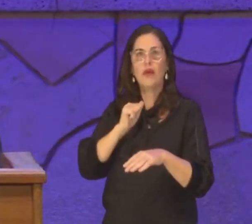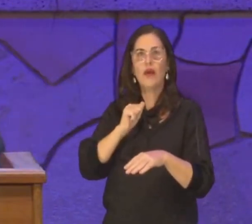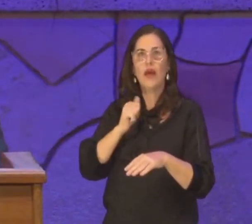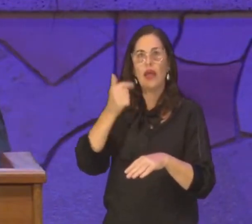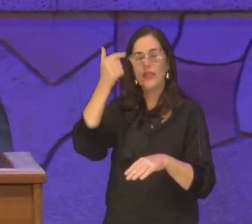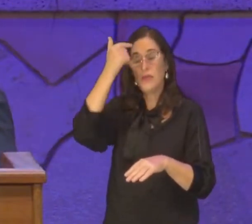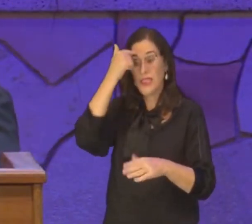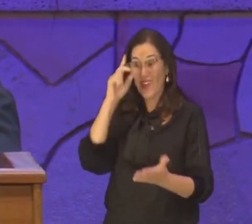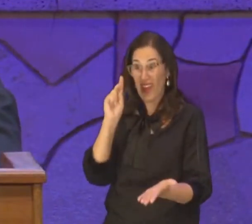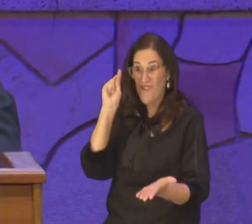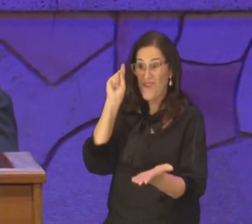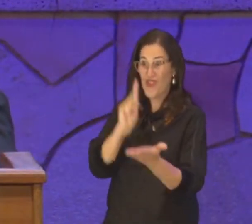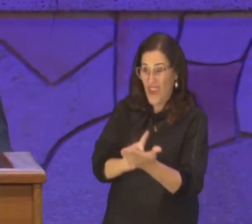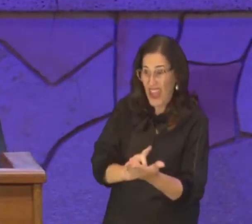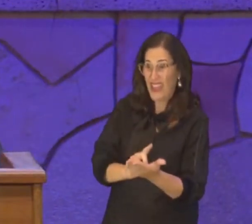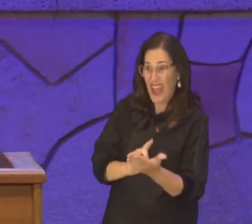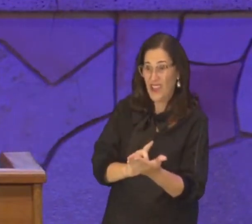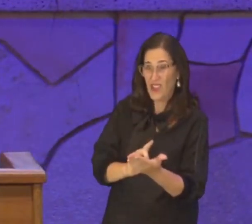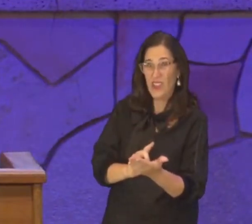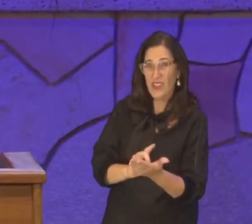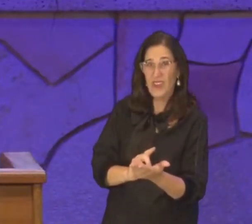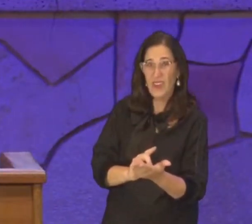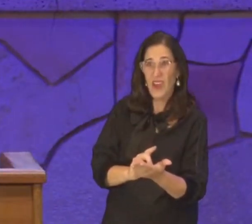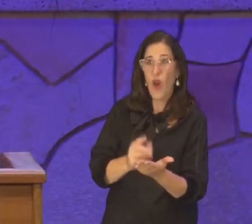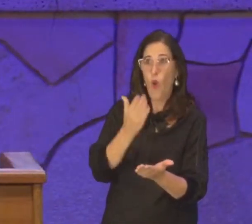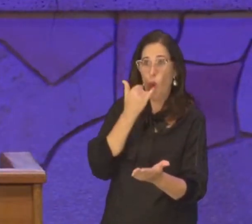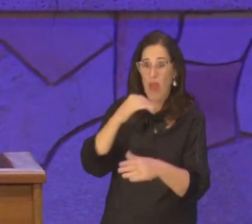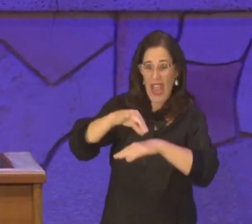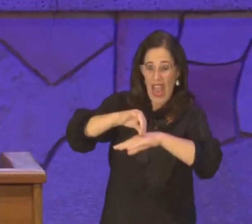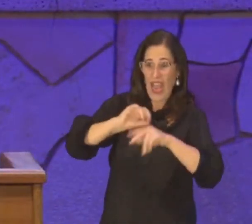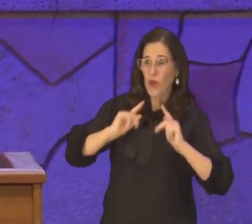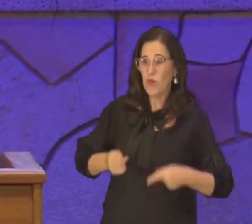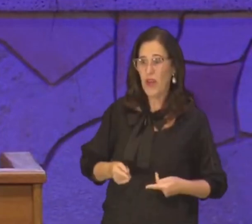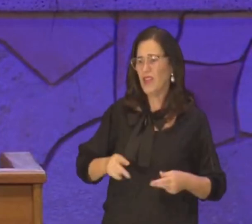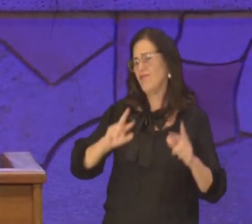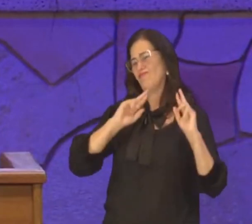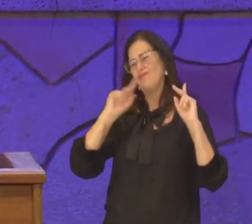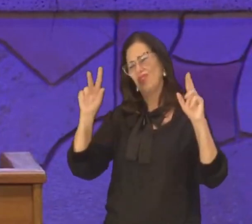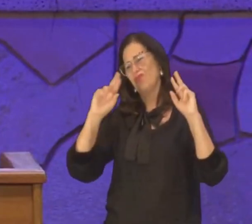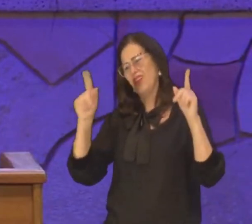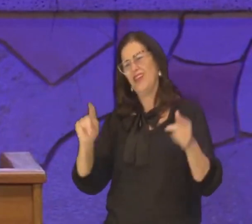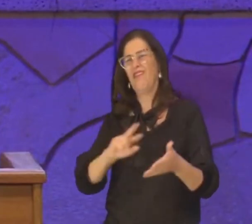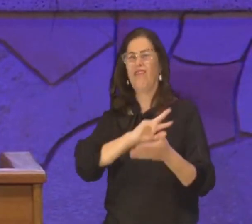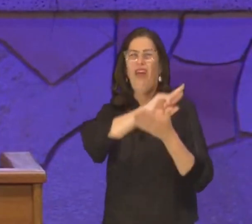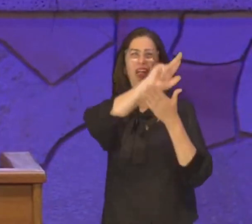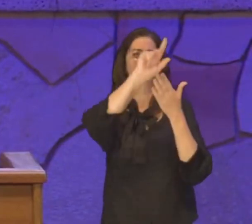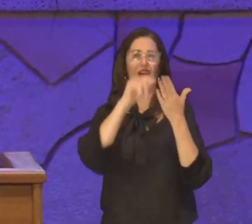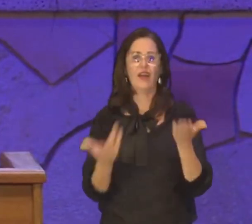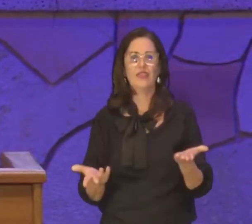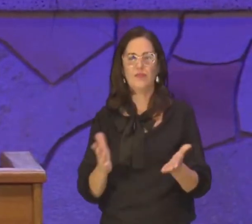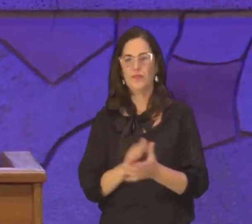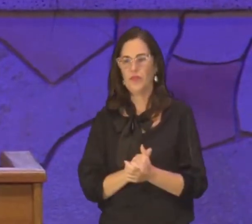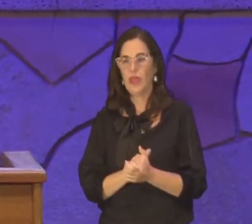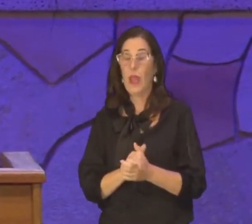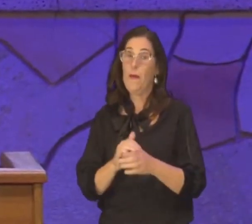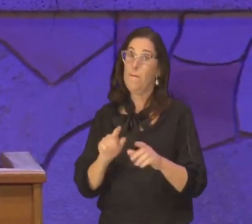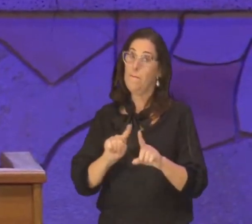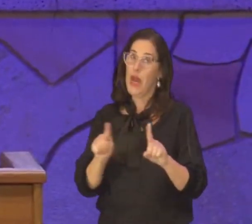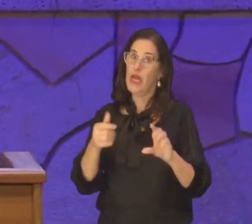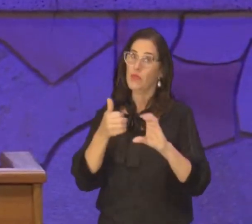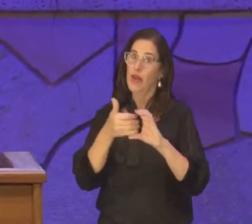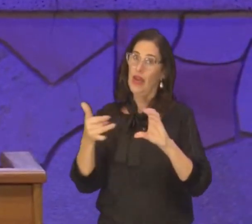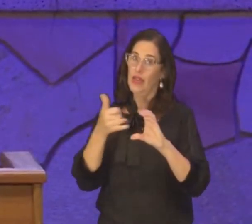achavam que os cristãos eram canibais. E tantas outras coisas. Mas há uma característica aqui, irmãos,